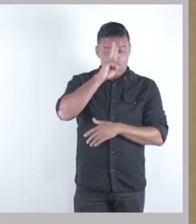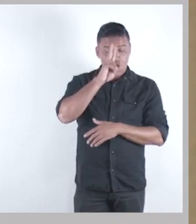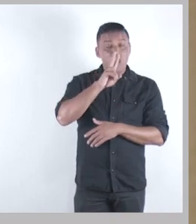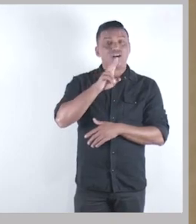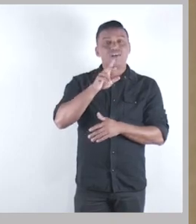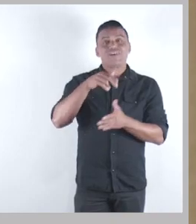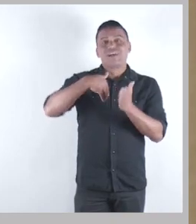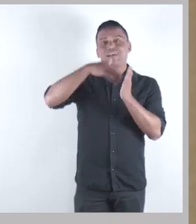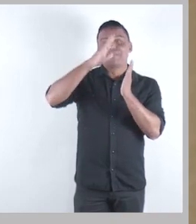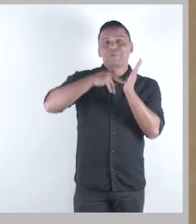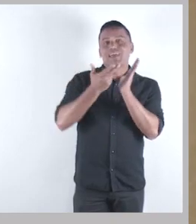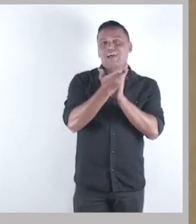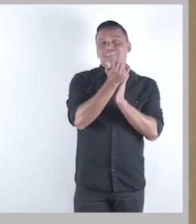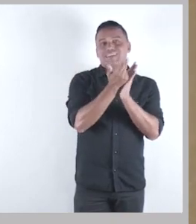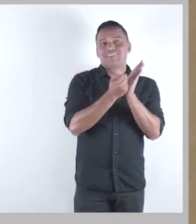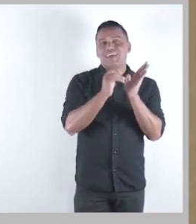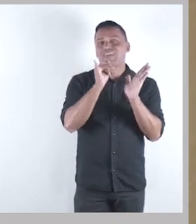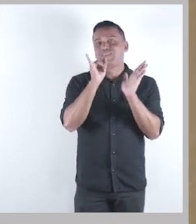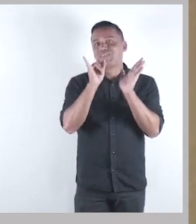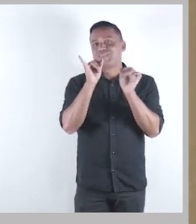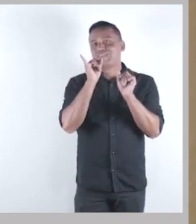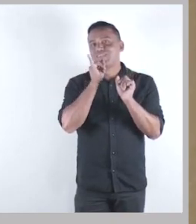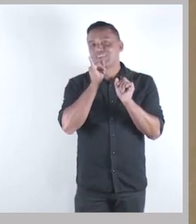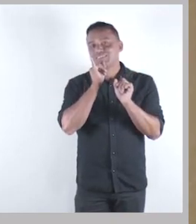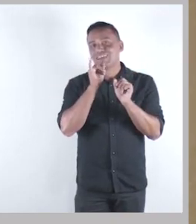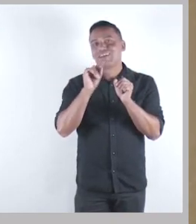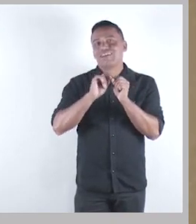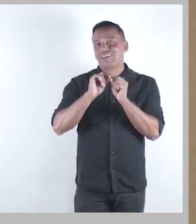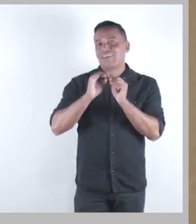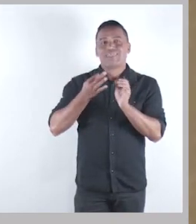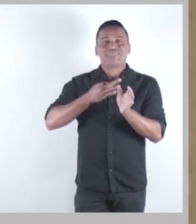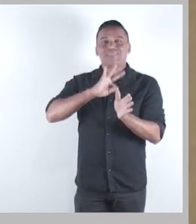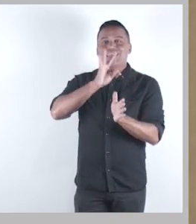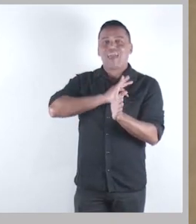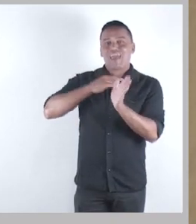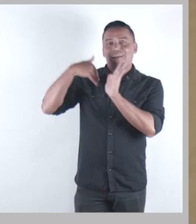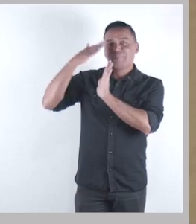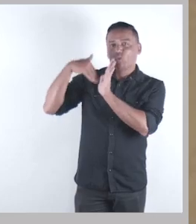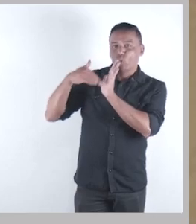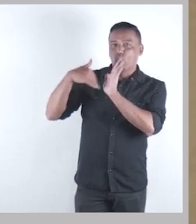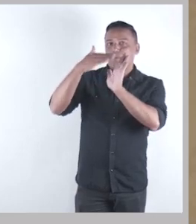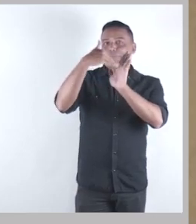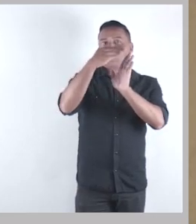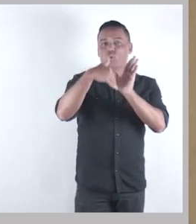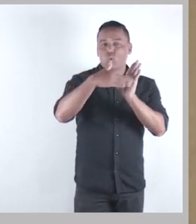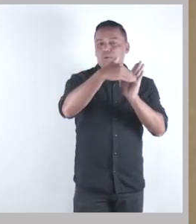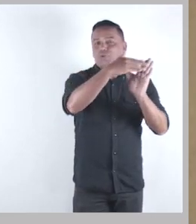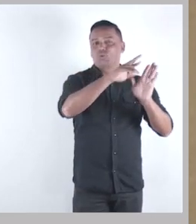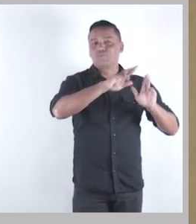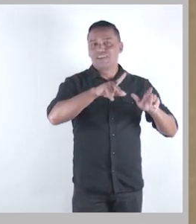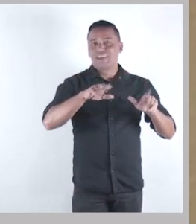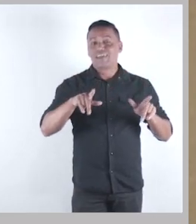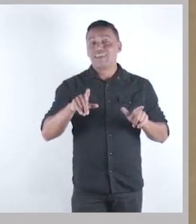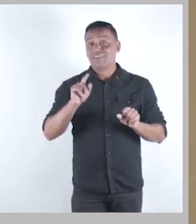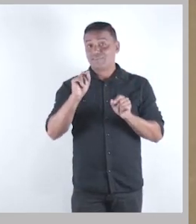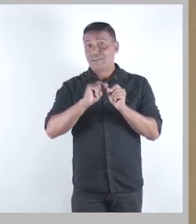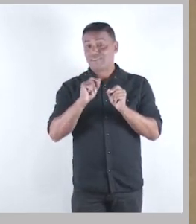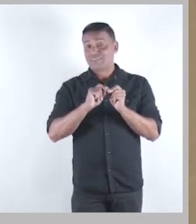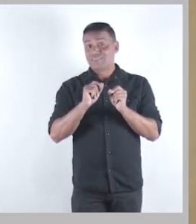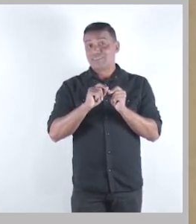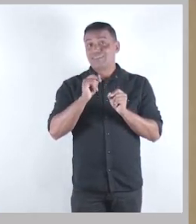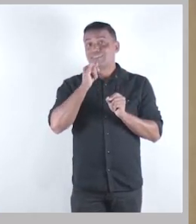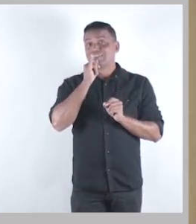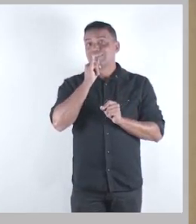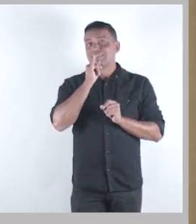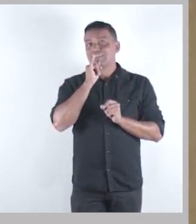Este grupo ouviu a história, vai pintar com aguarelas. Este grupo ouviu a história, vai montar